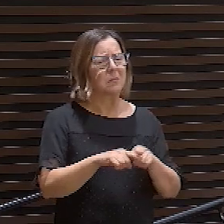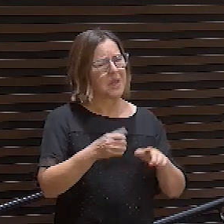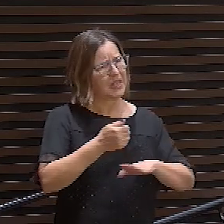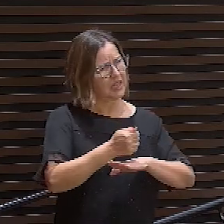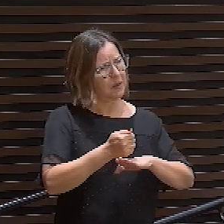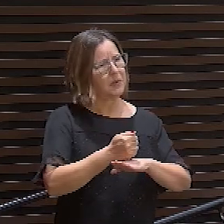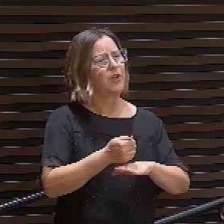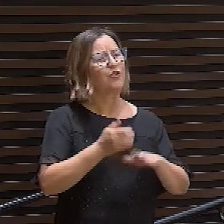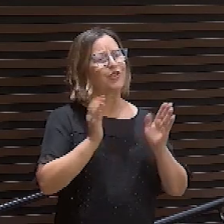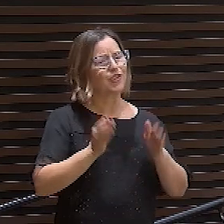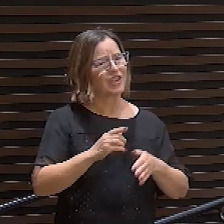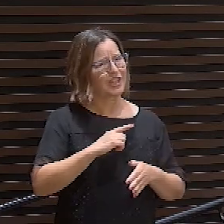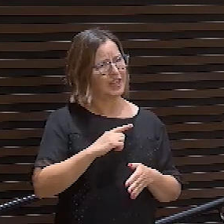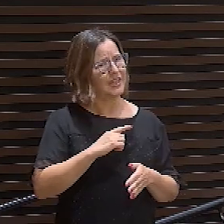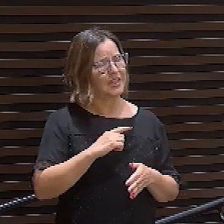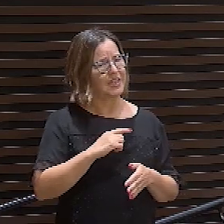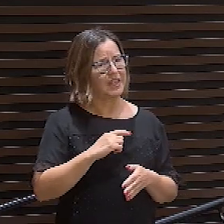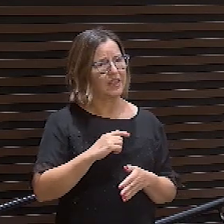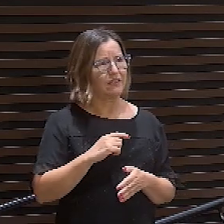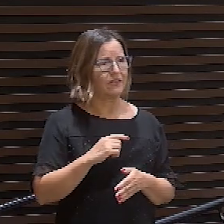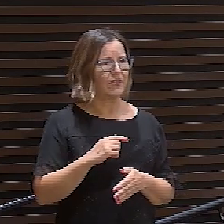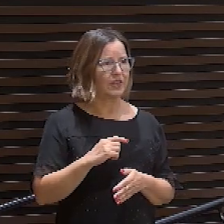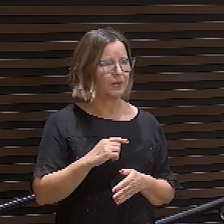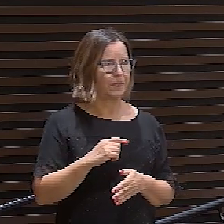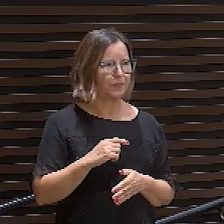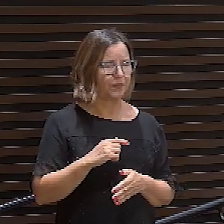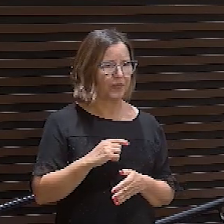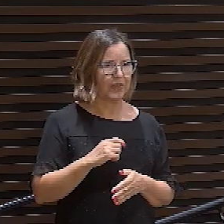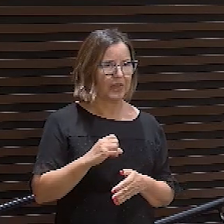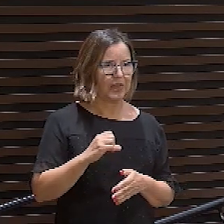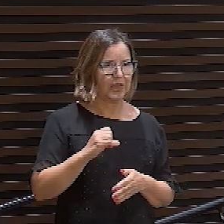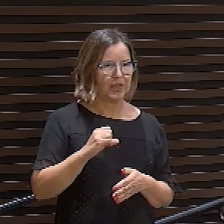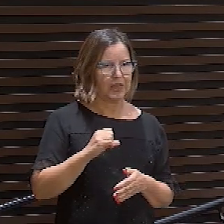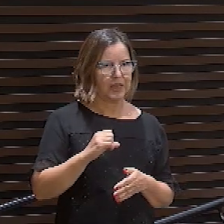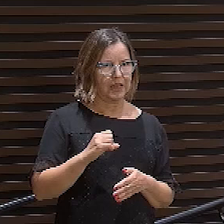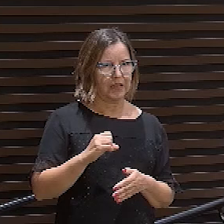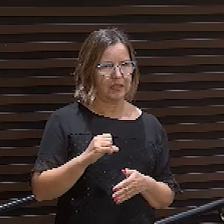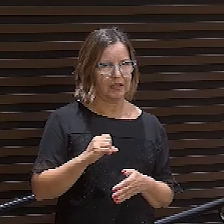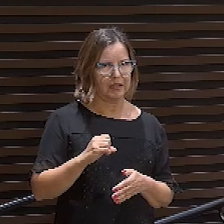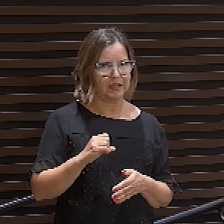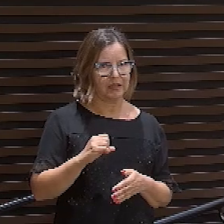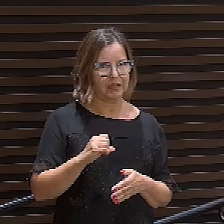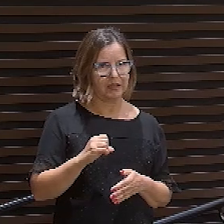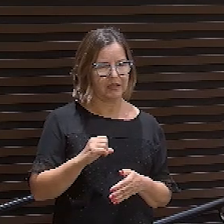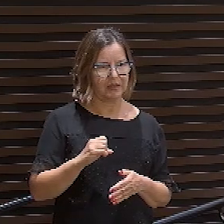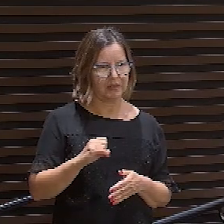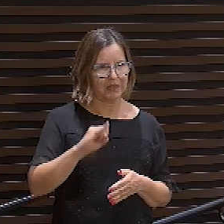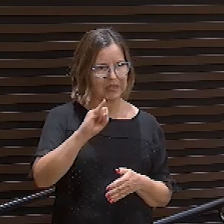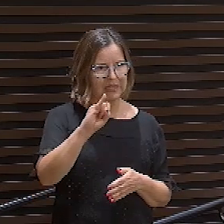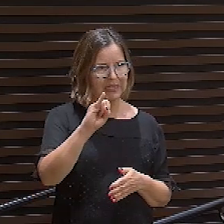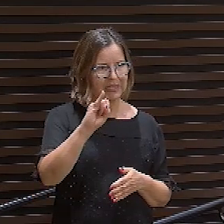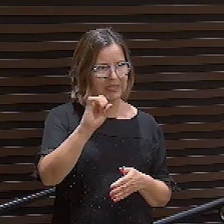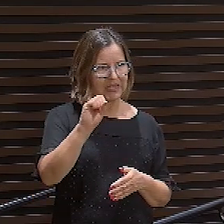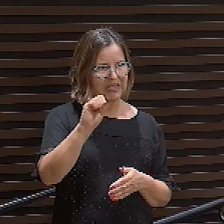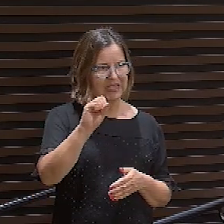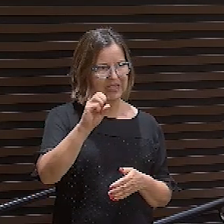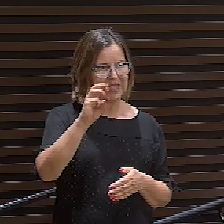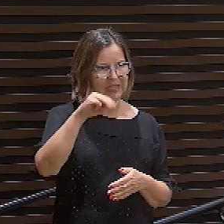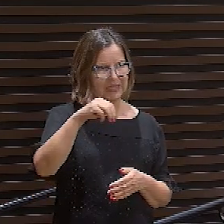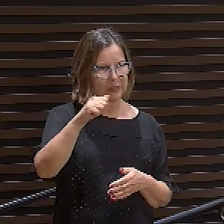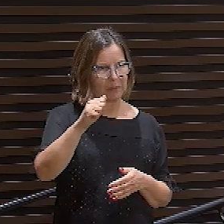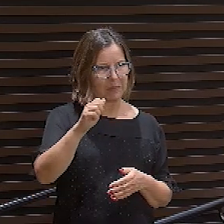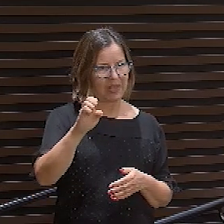antes. Mas os filhos da escrava não são contabilizados